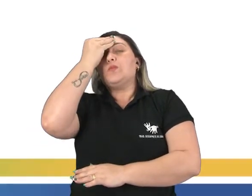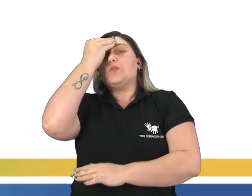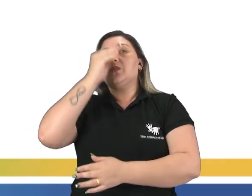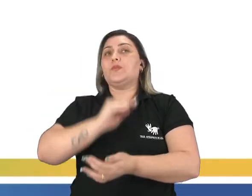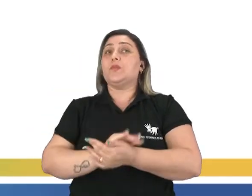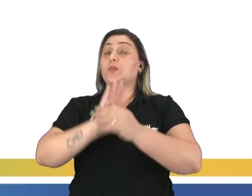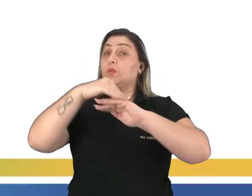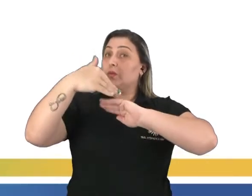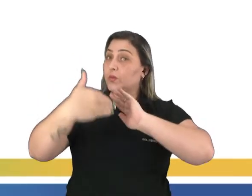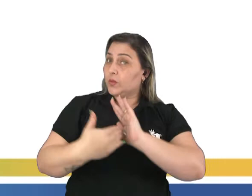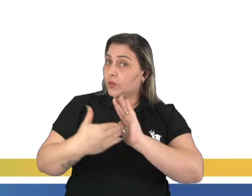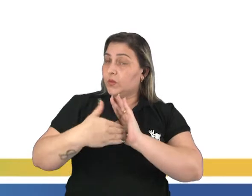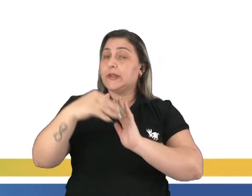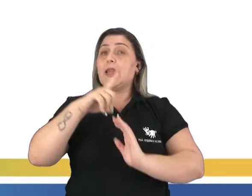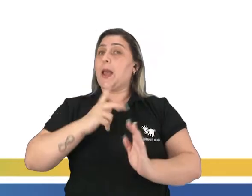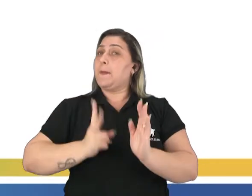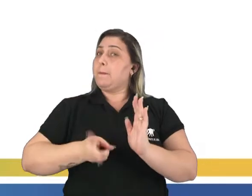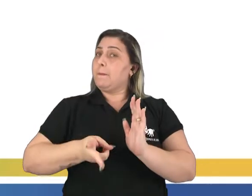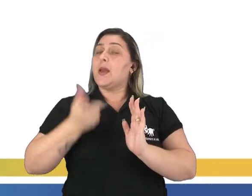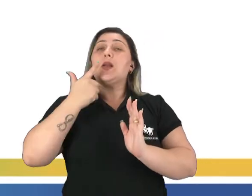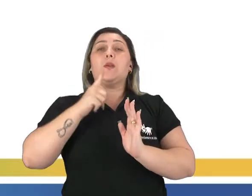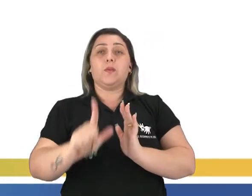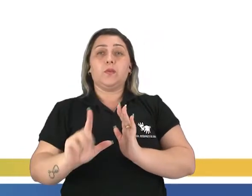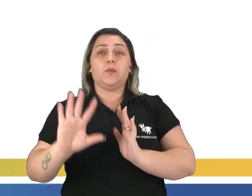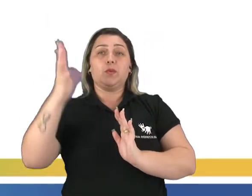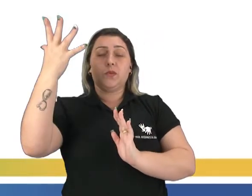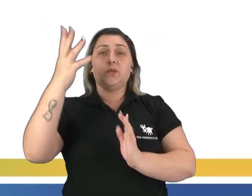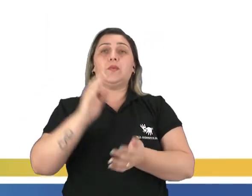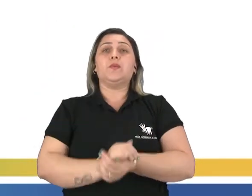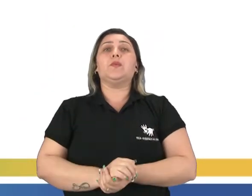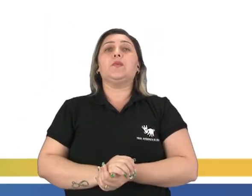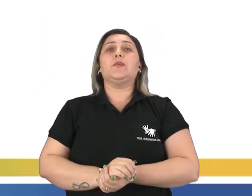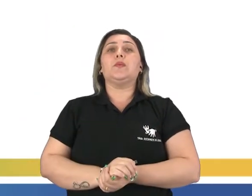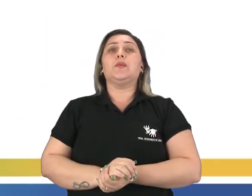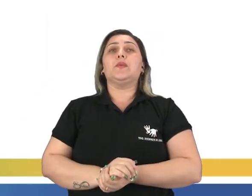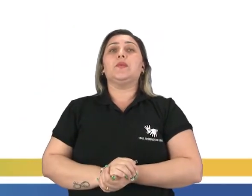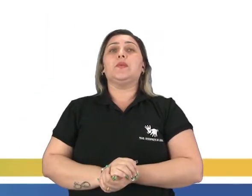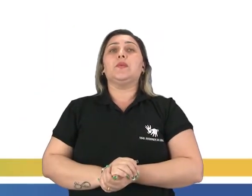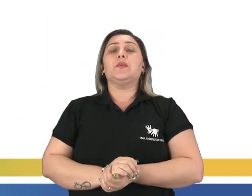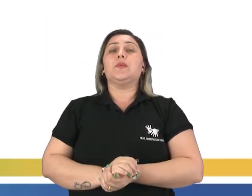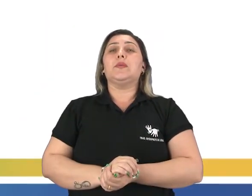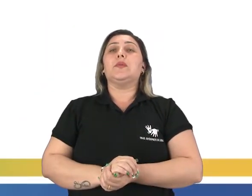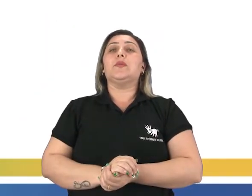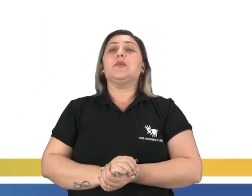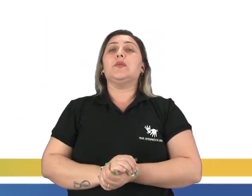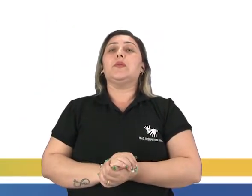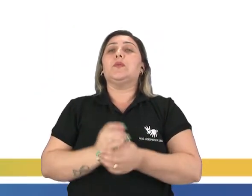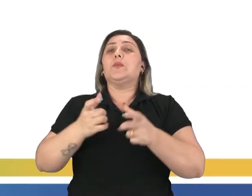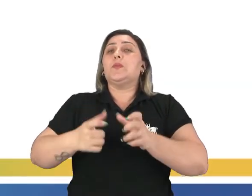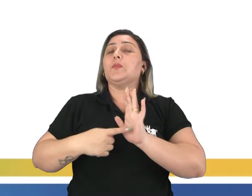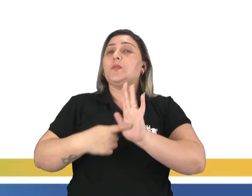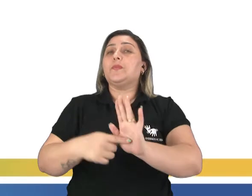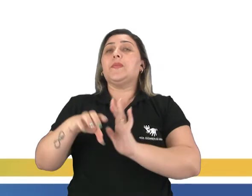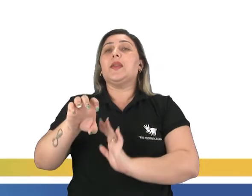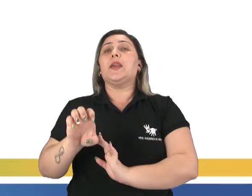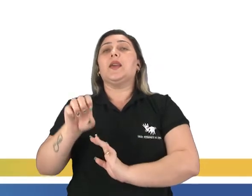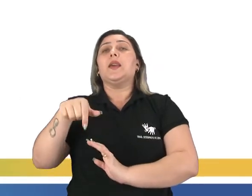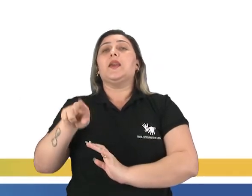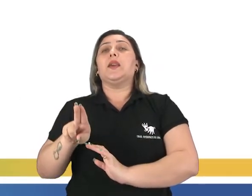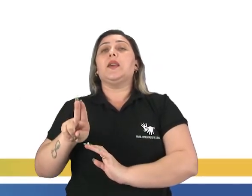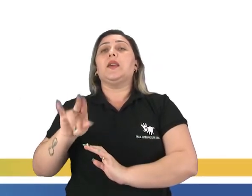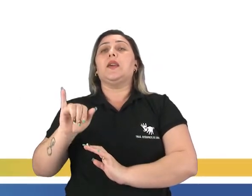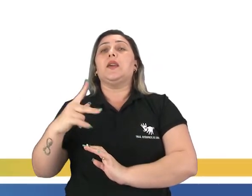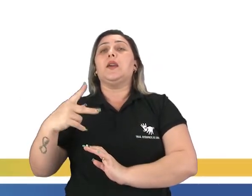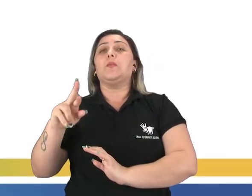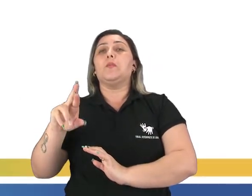Quando todos têm a mesma chance de ocorrer, nós chamamos de espaço amostral equiprovável. É o nosso exemplo de